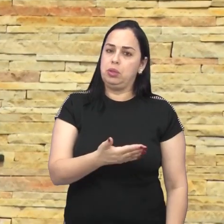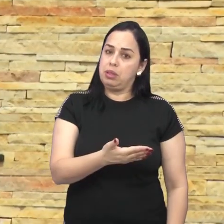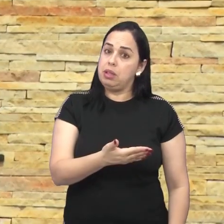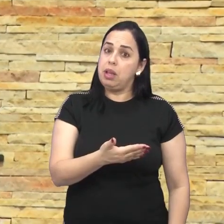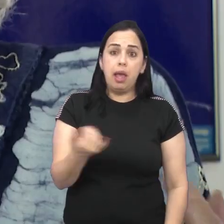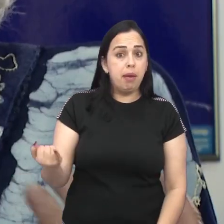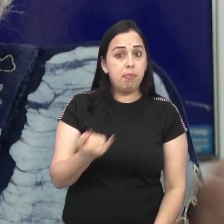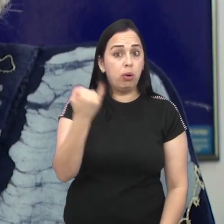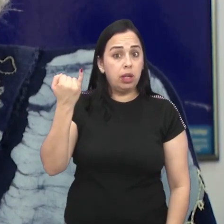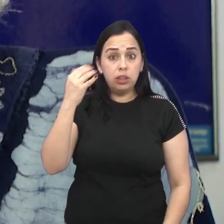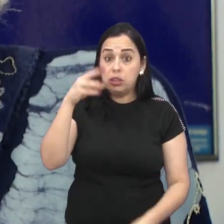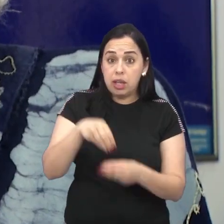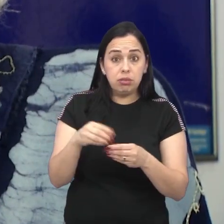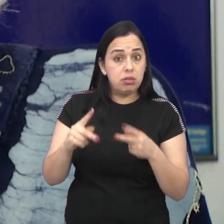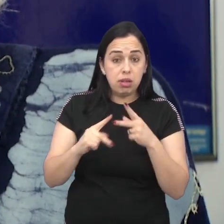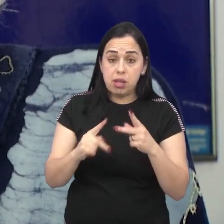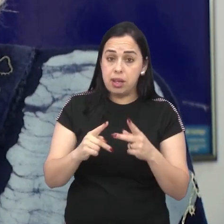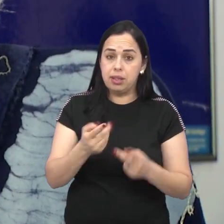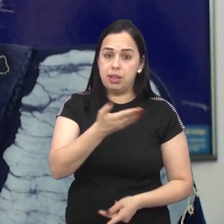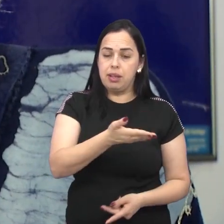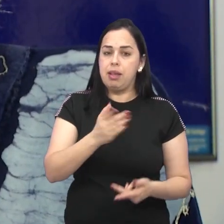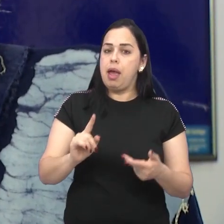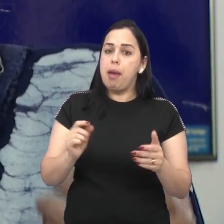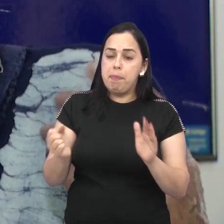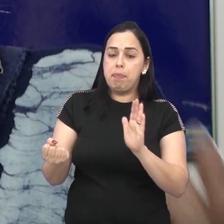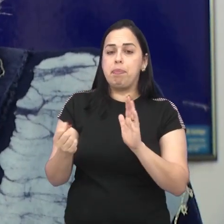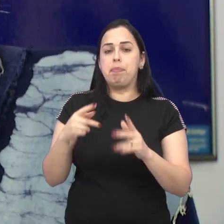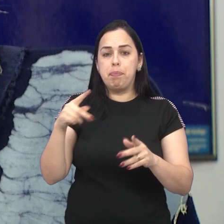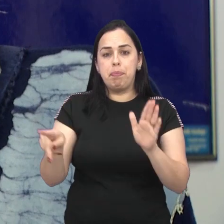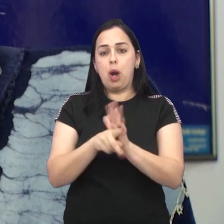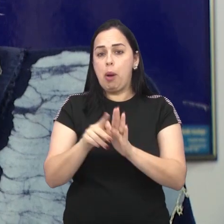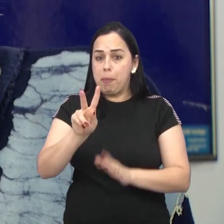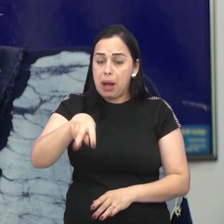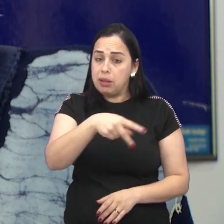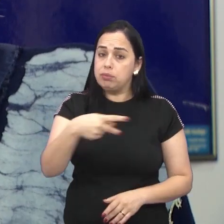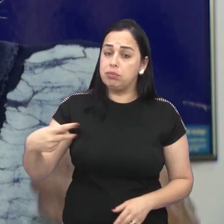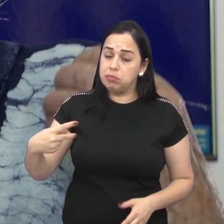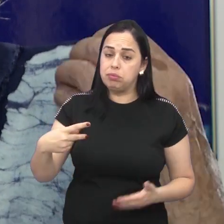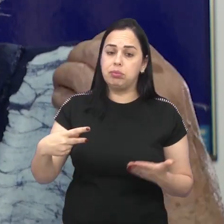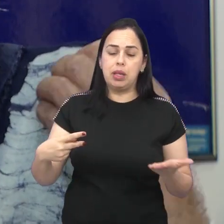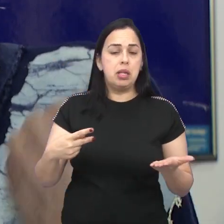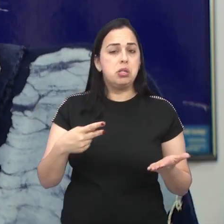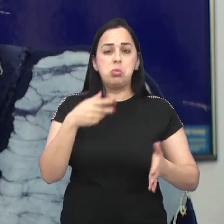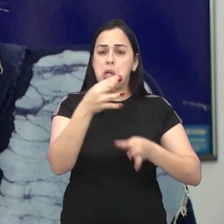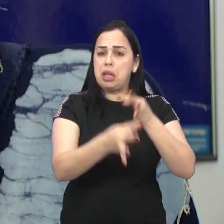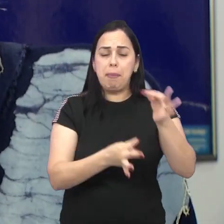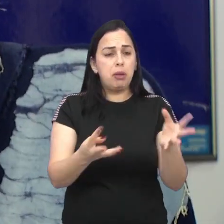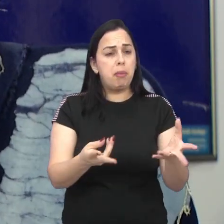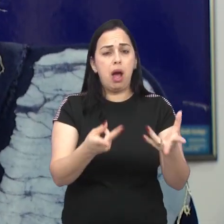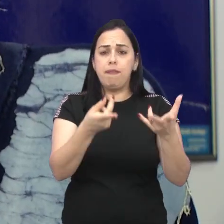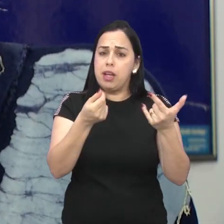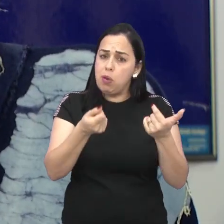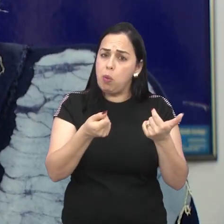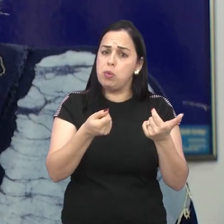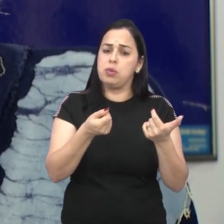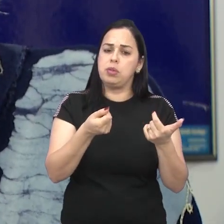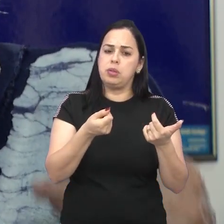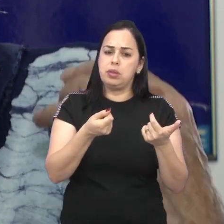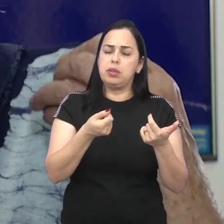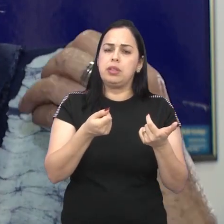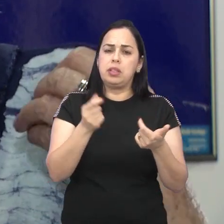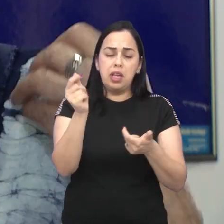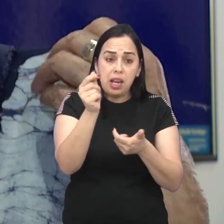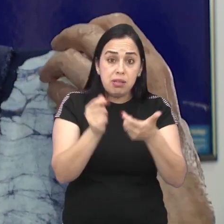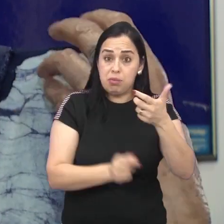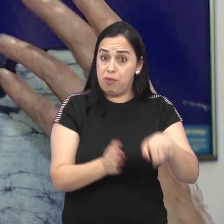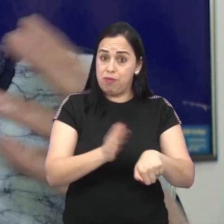o Pio XII. É um patrimônio que nós temos dentro de São José dos Campos, é um patrimônio para a região, é uma excelência de tratamento, é